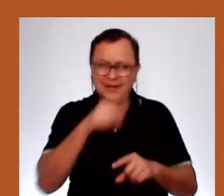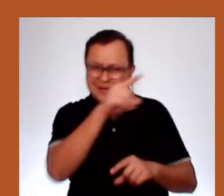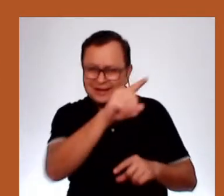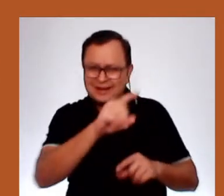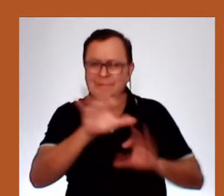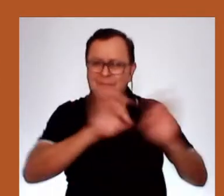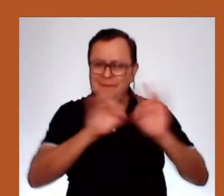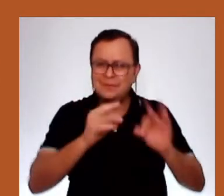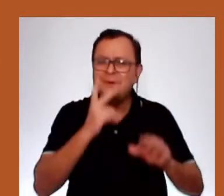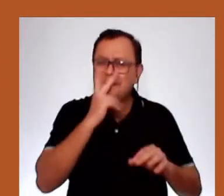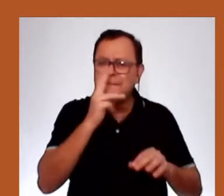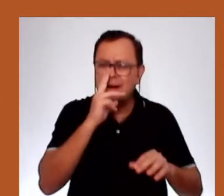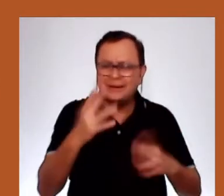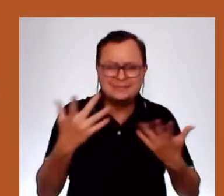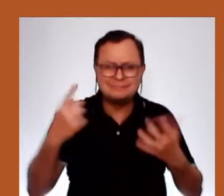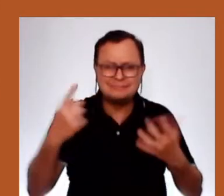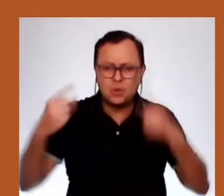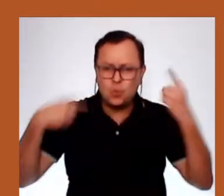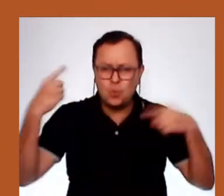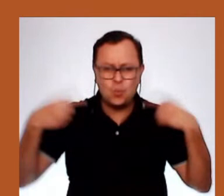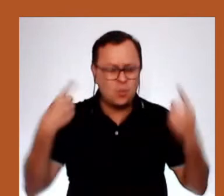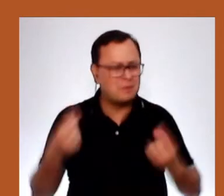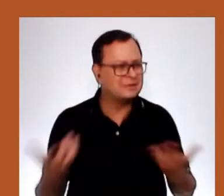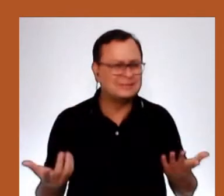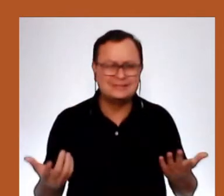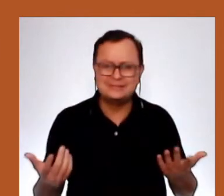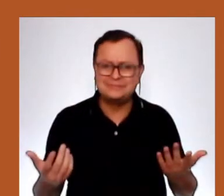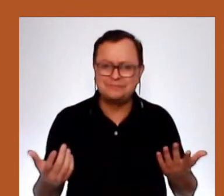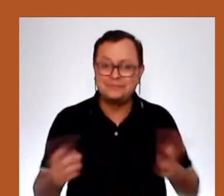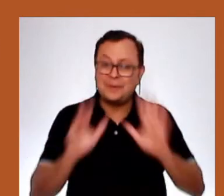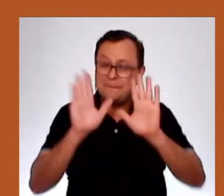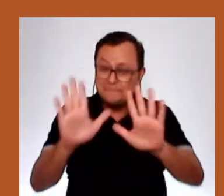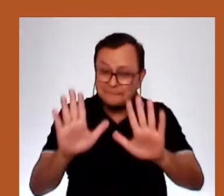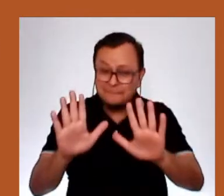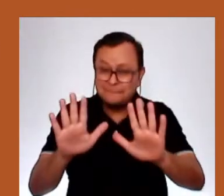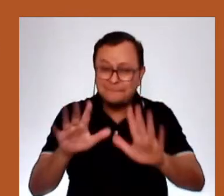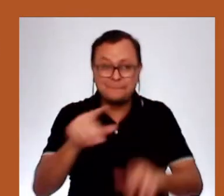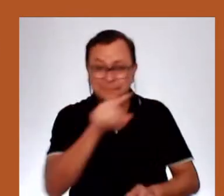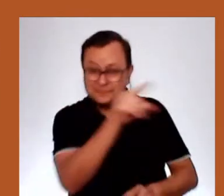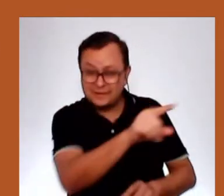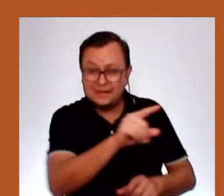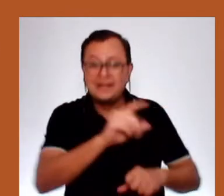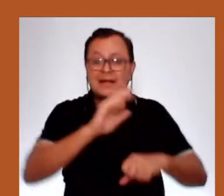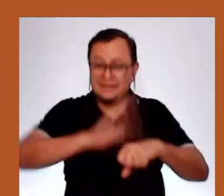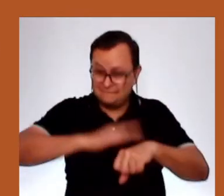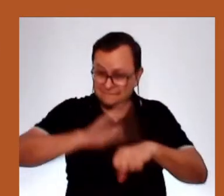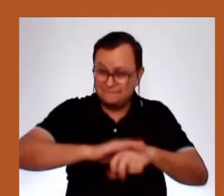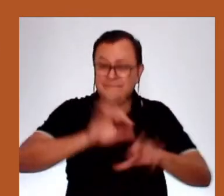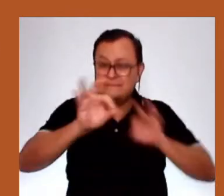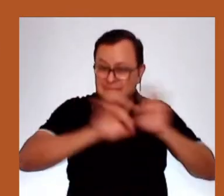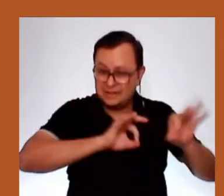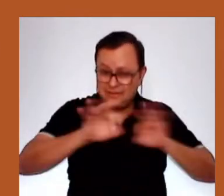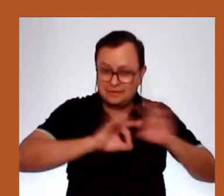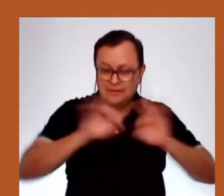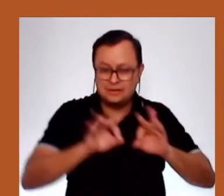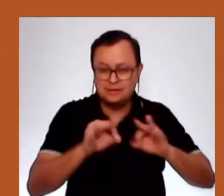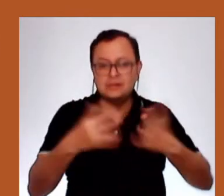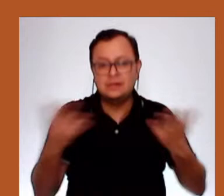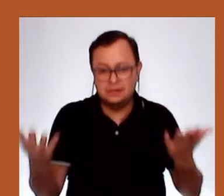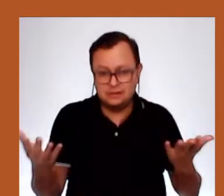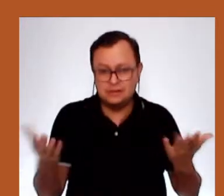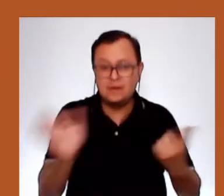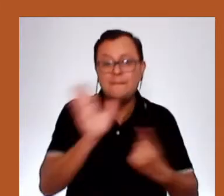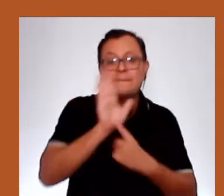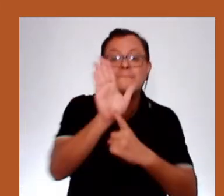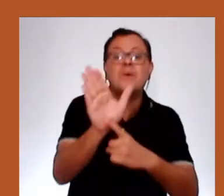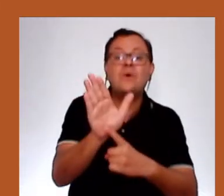loucura. Só que justamente é o que prova e o que esfrega na cara das pessoas que dizem que cuidado paliativo é para